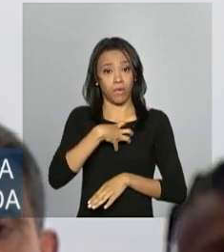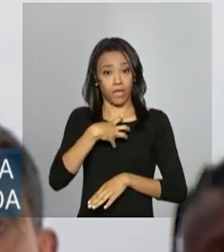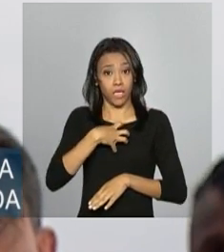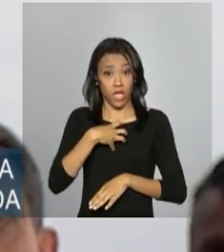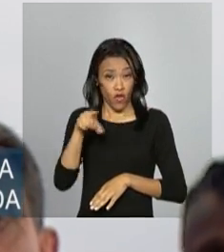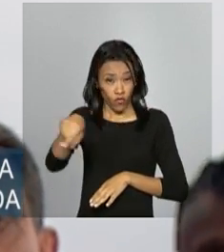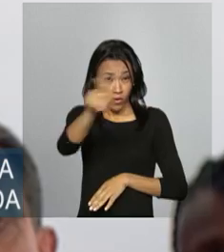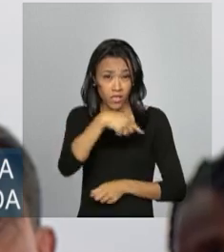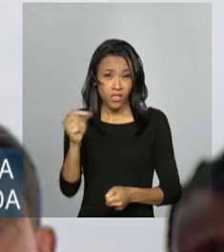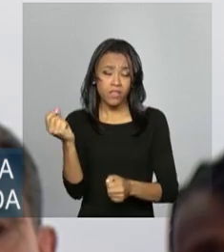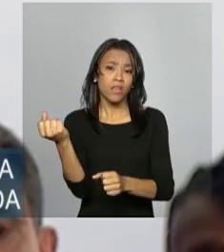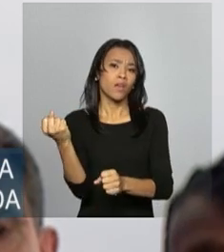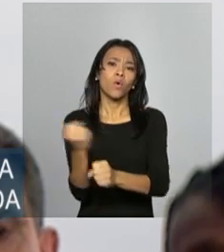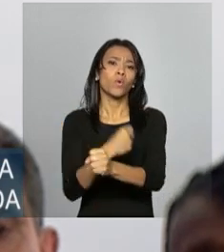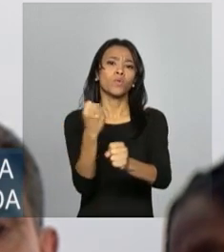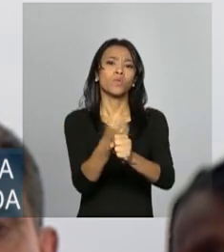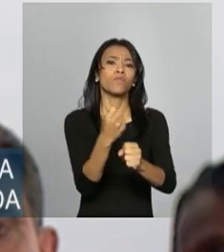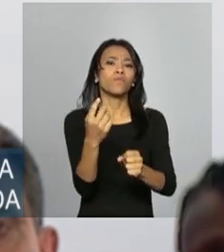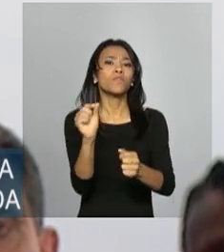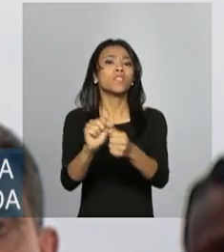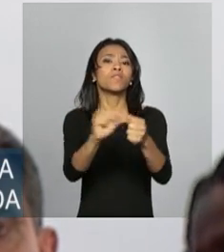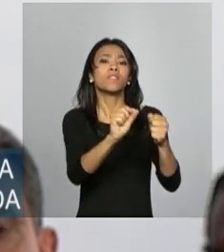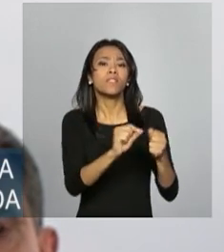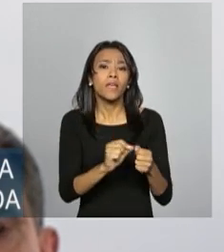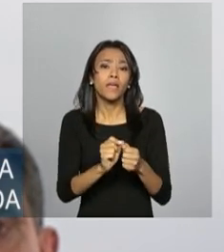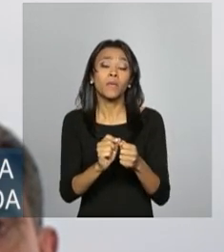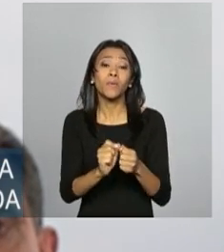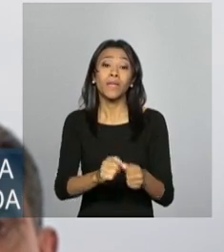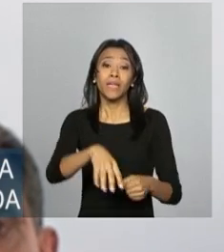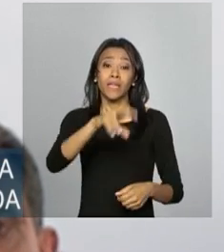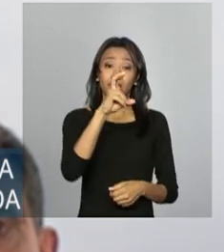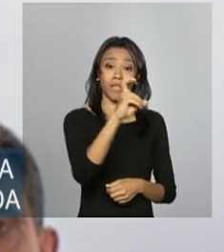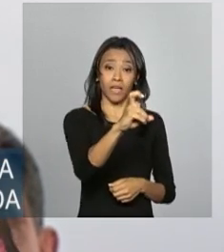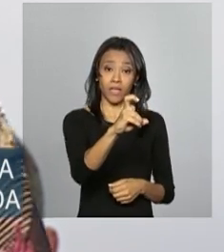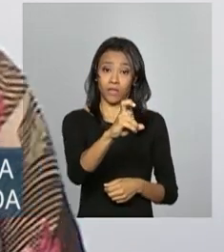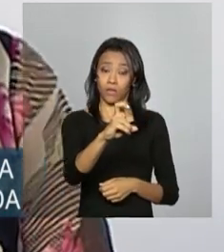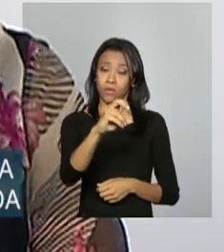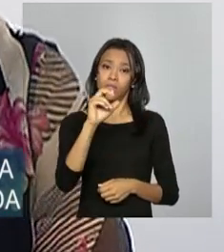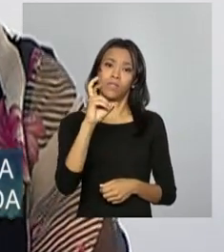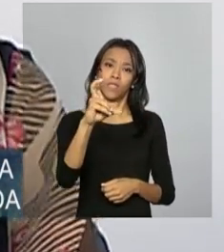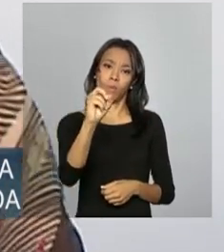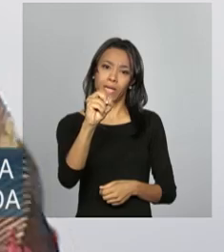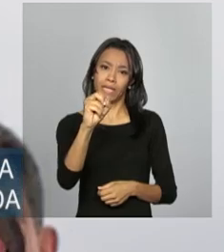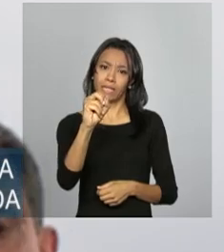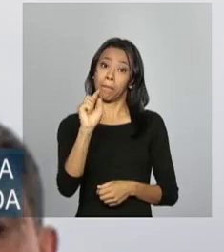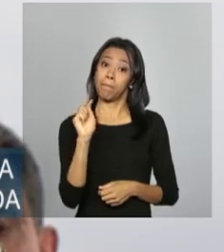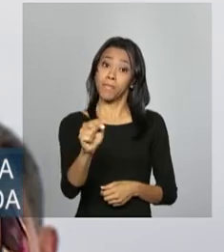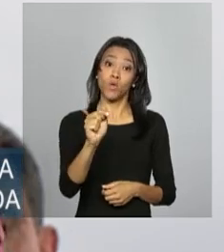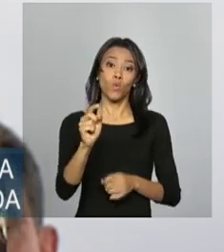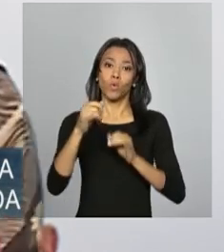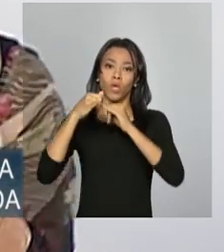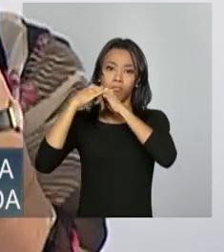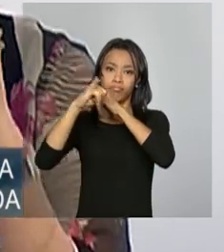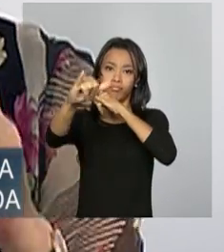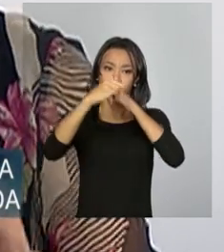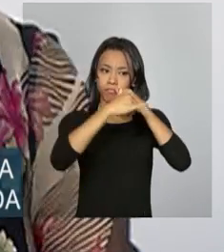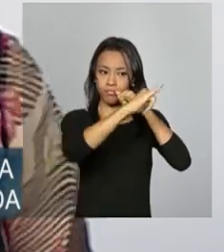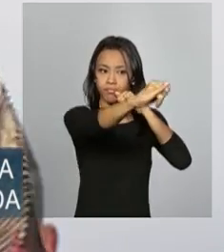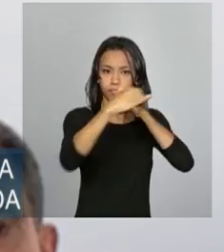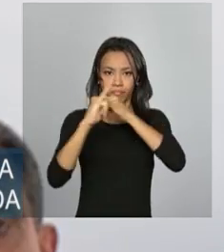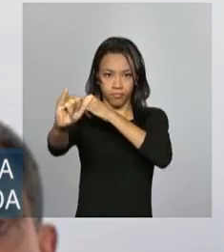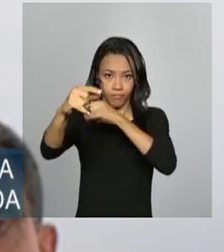fizeram 550 mil ligações de luz. E eu me lembrei o seguinte: só na